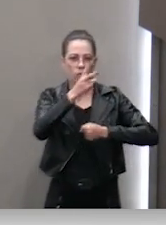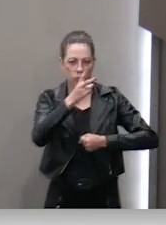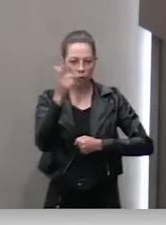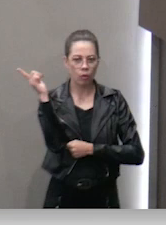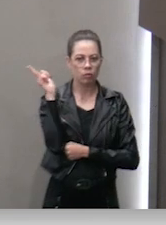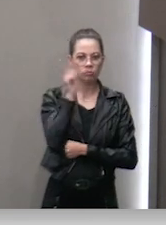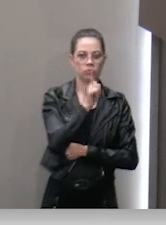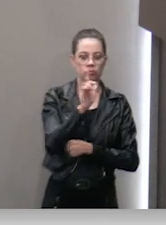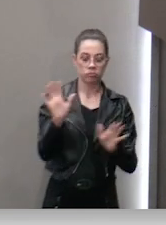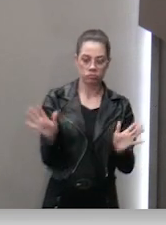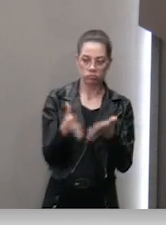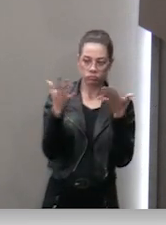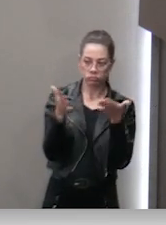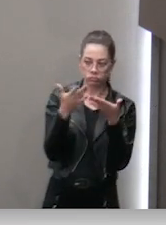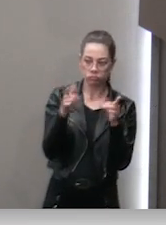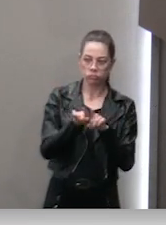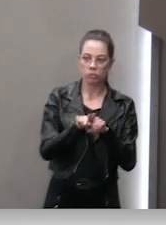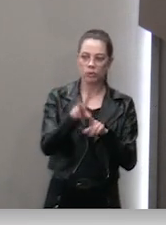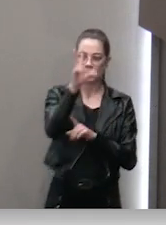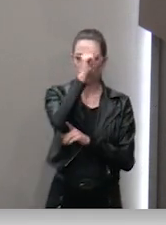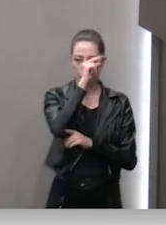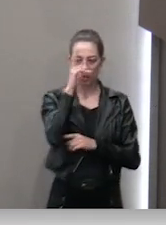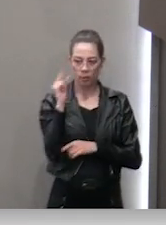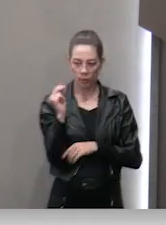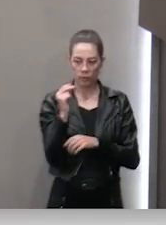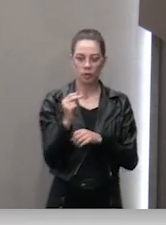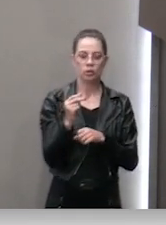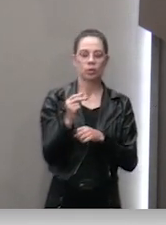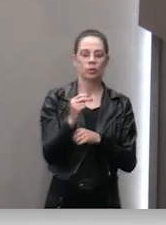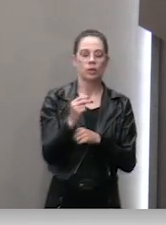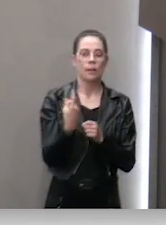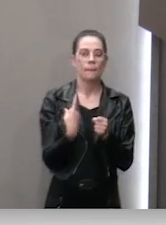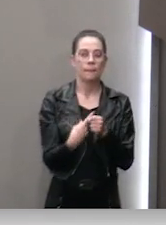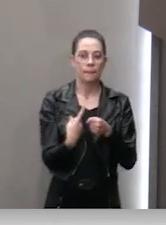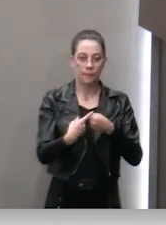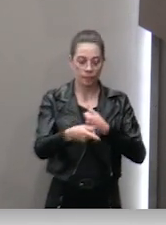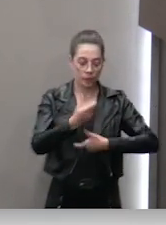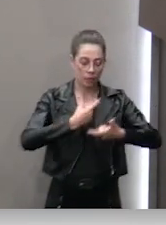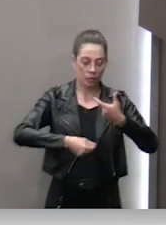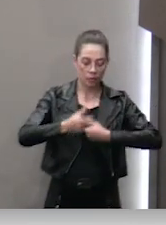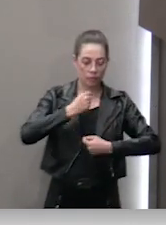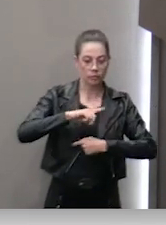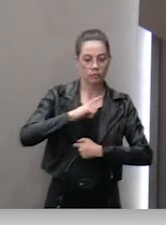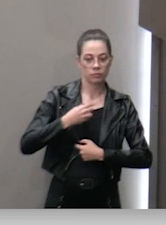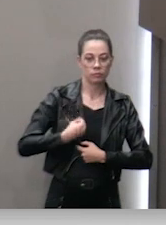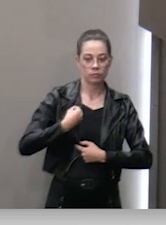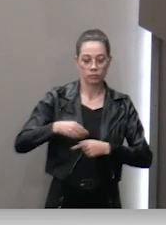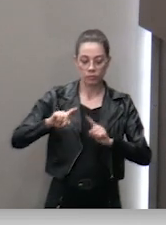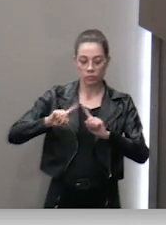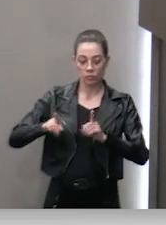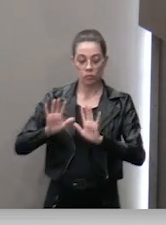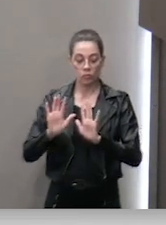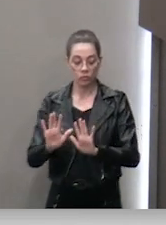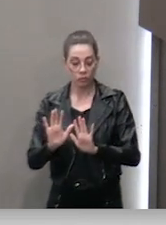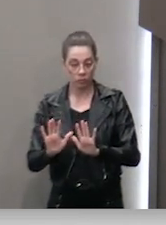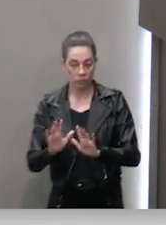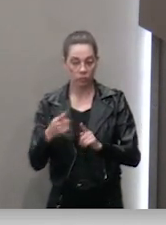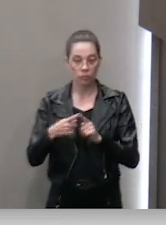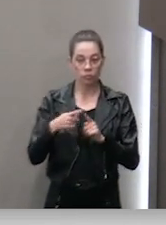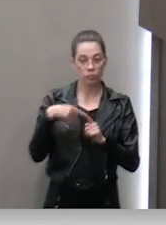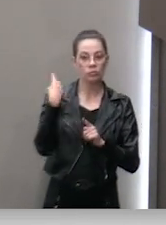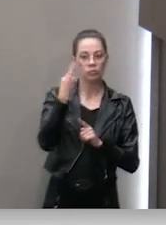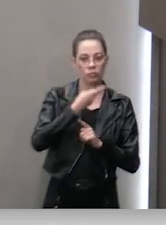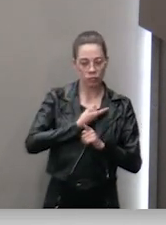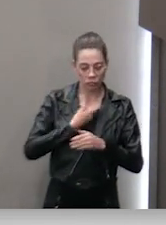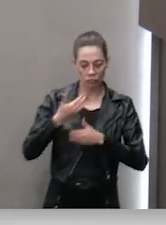e motivadora da prefeitura, do município, da administração, que são seus funcionários, que ficam, porque nós